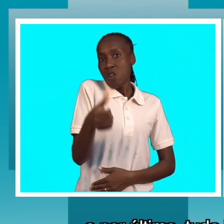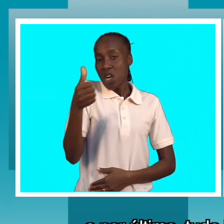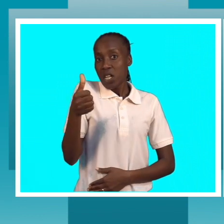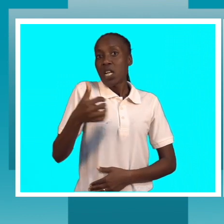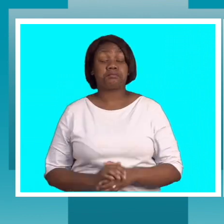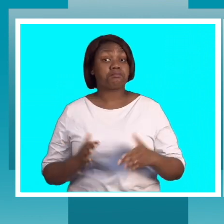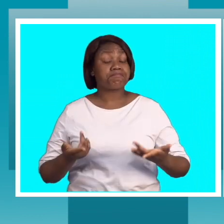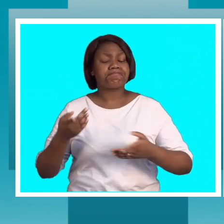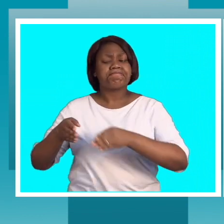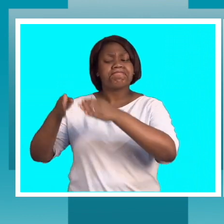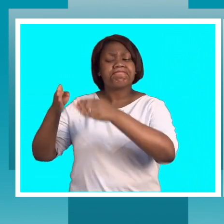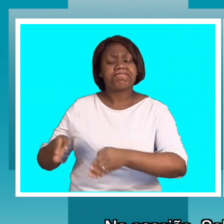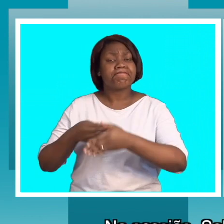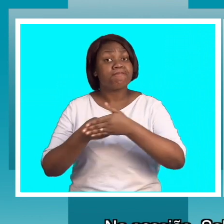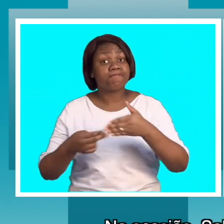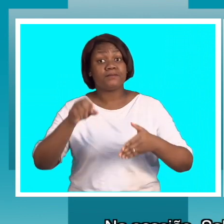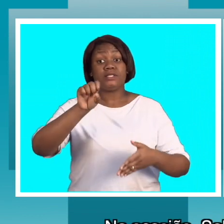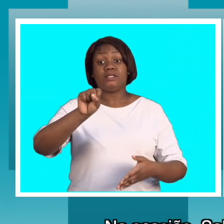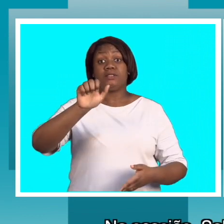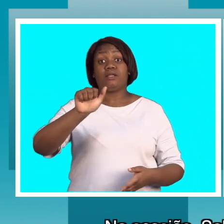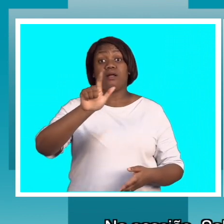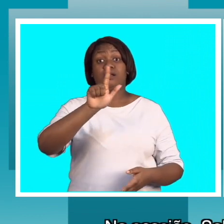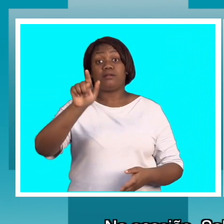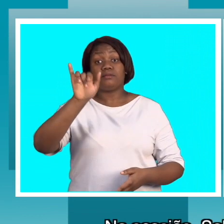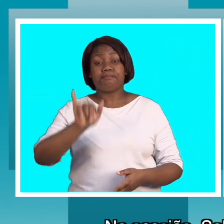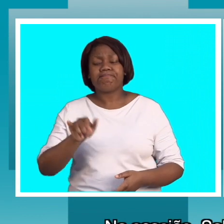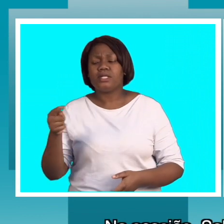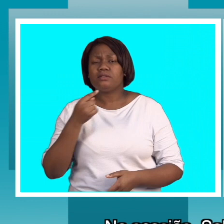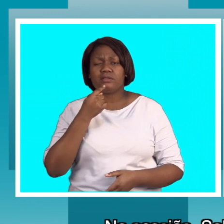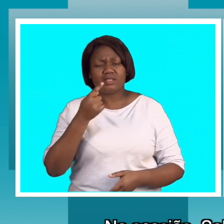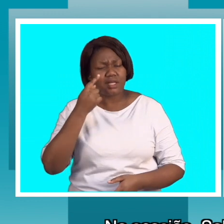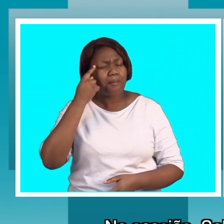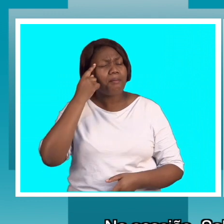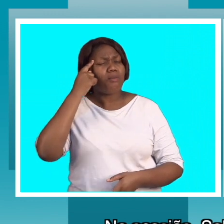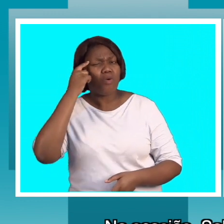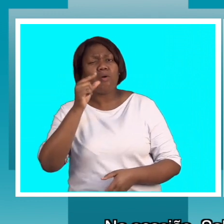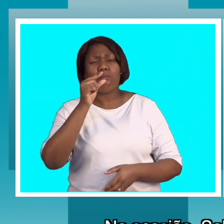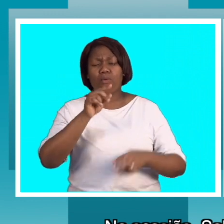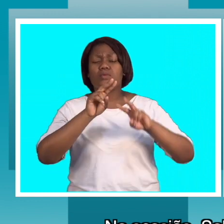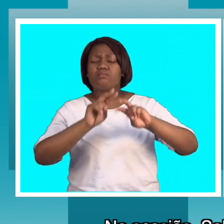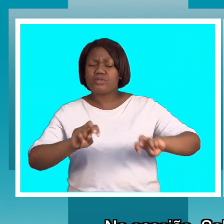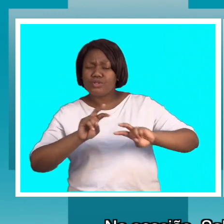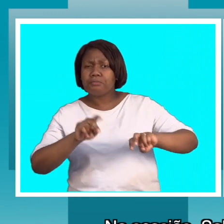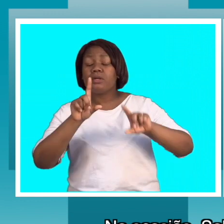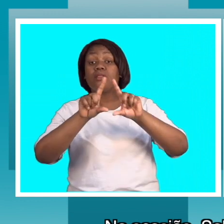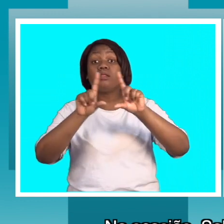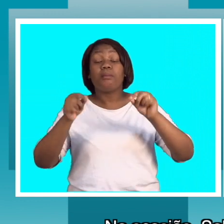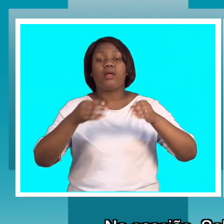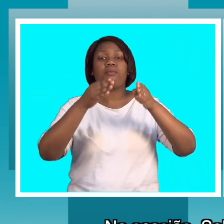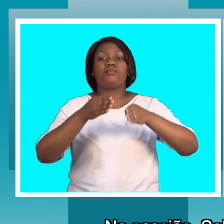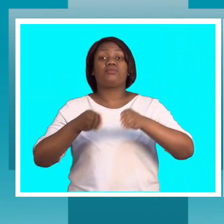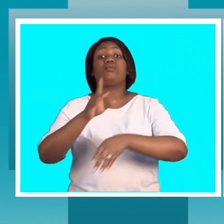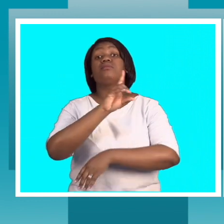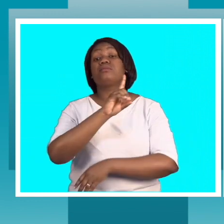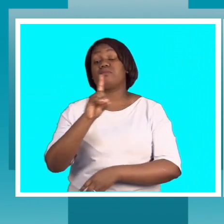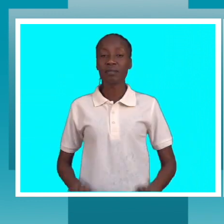intervenções. Na ocasião, Sally lamentou o facto de poucas pesquisas incluírem pessoas com deficiência.